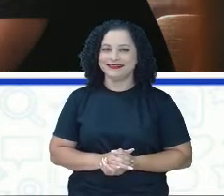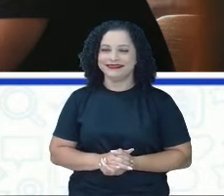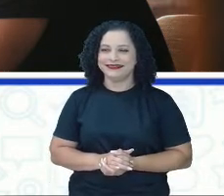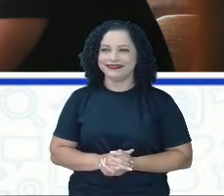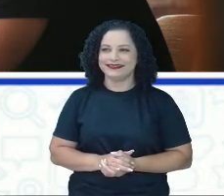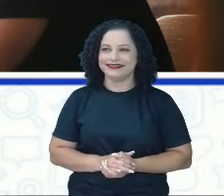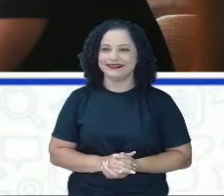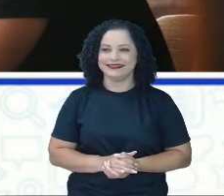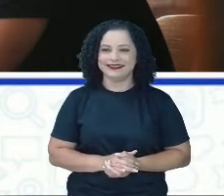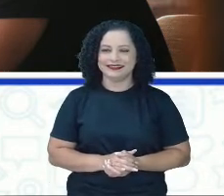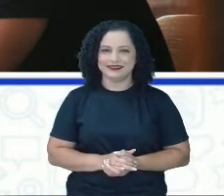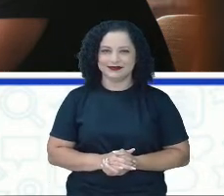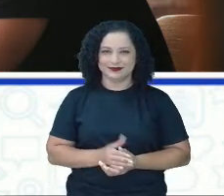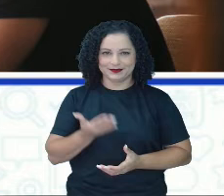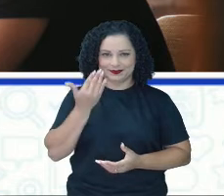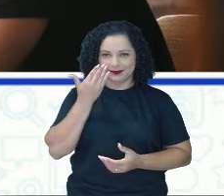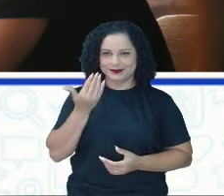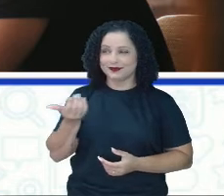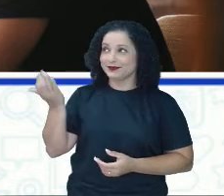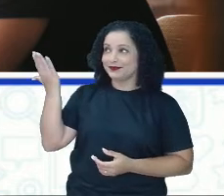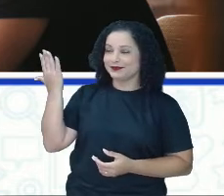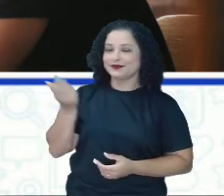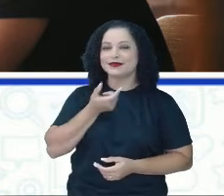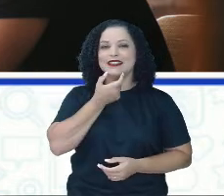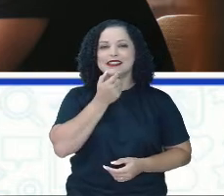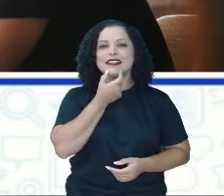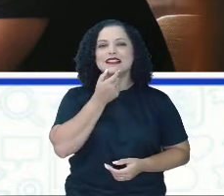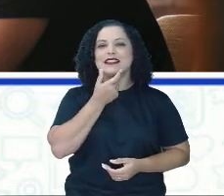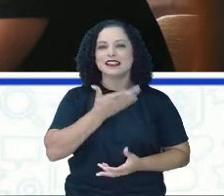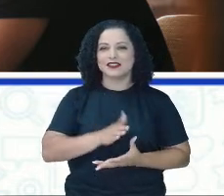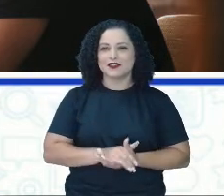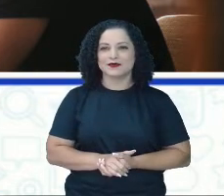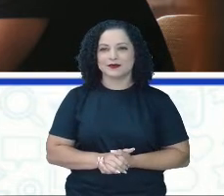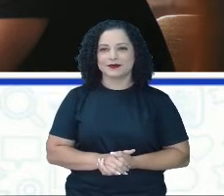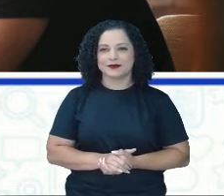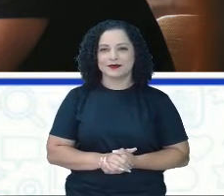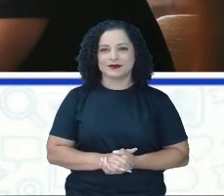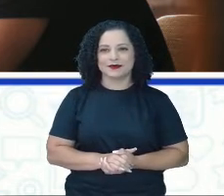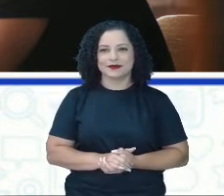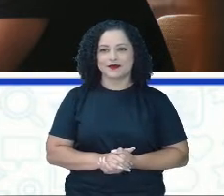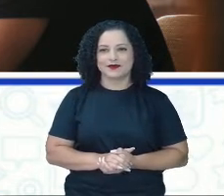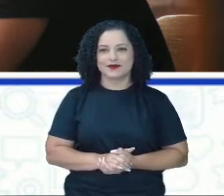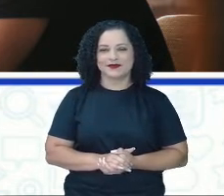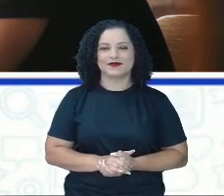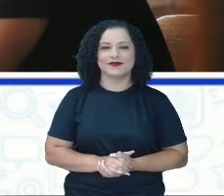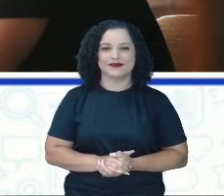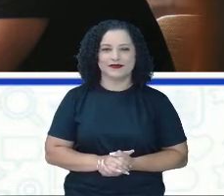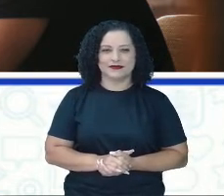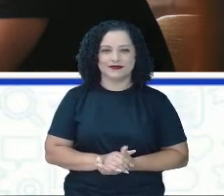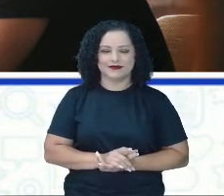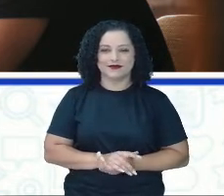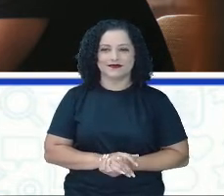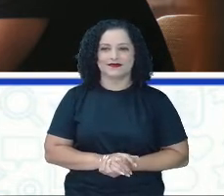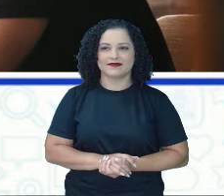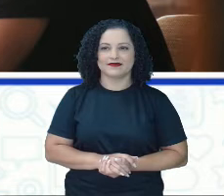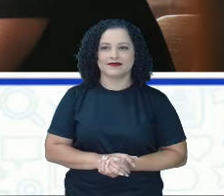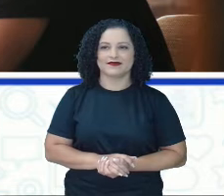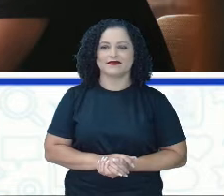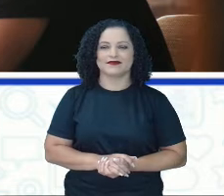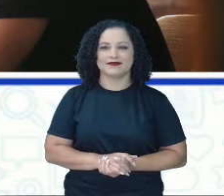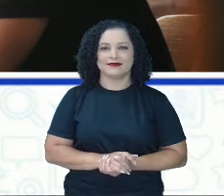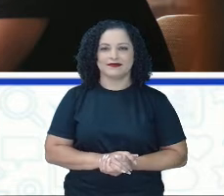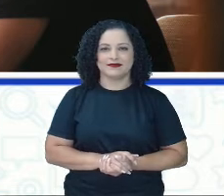you teach me Chinese? Sure, I can. And you, can you teach